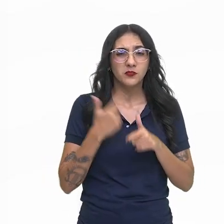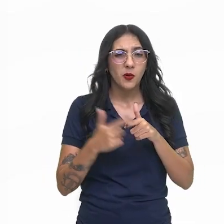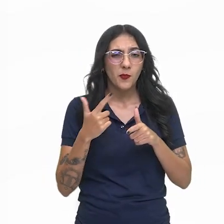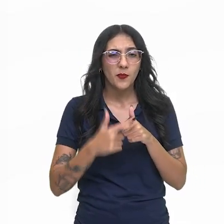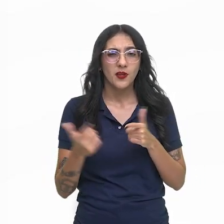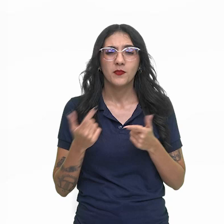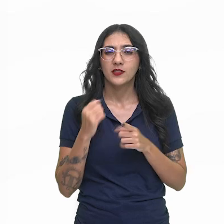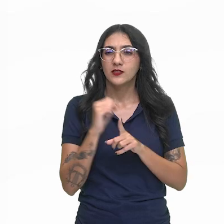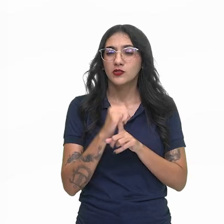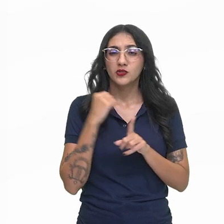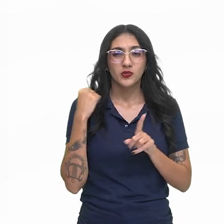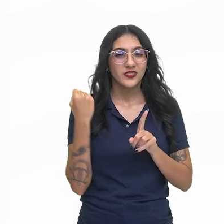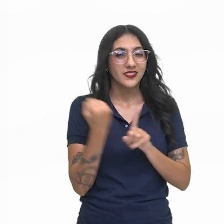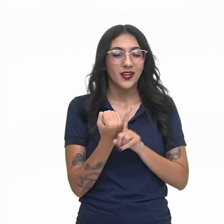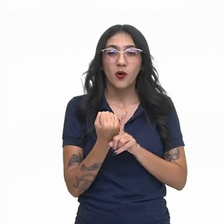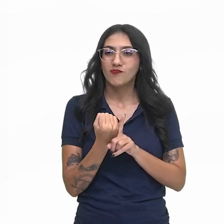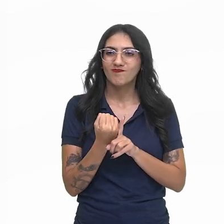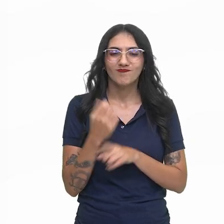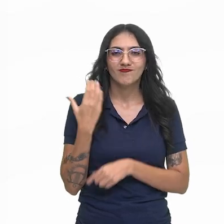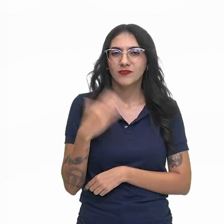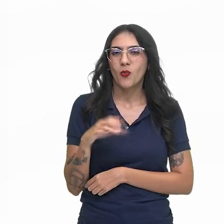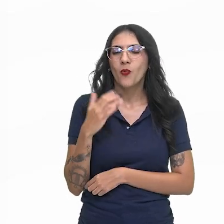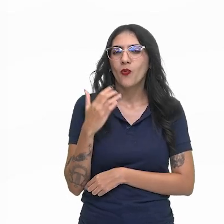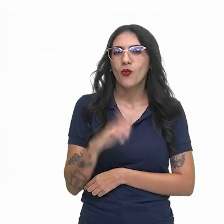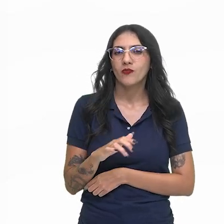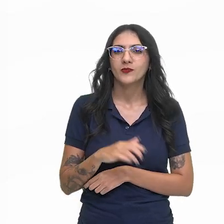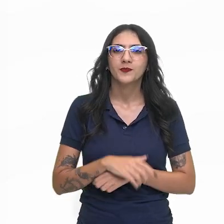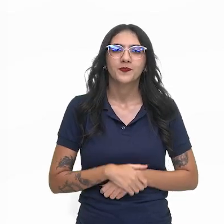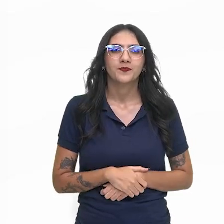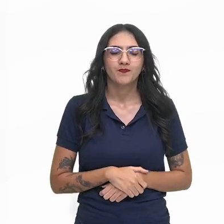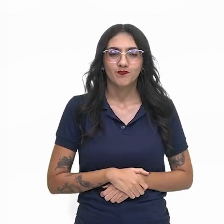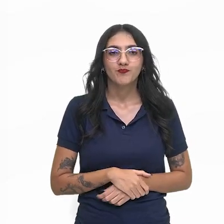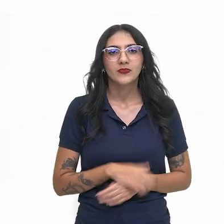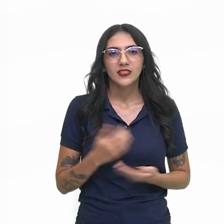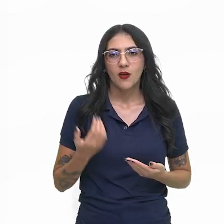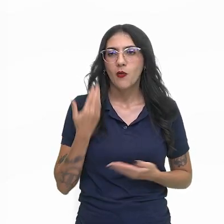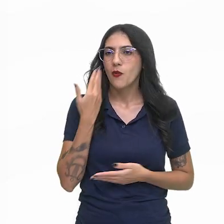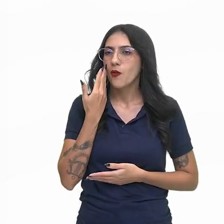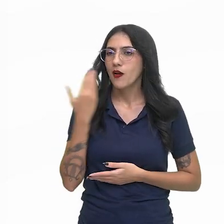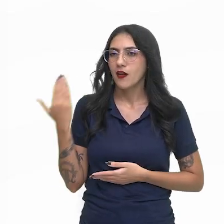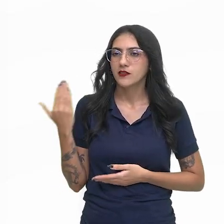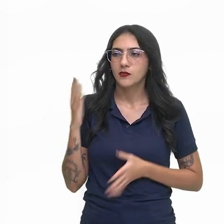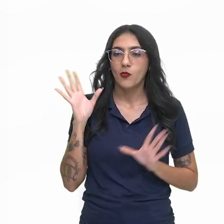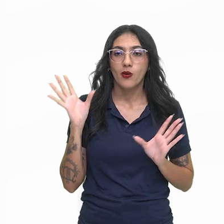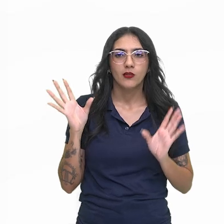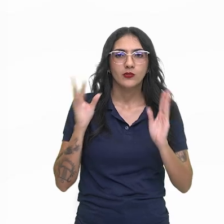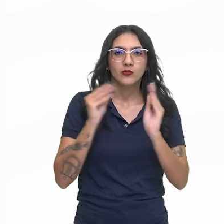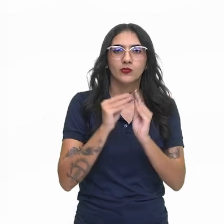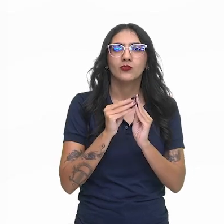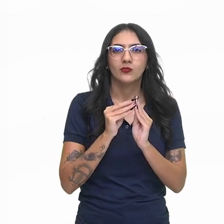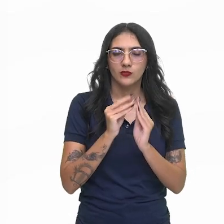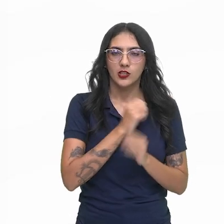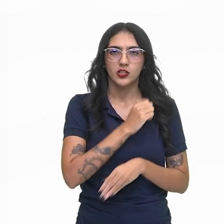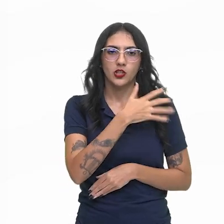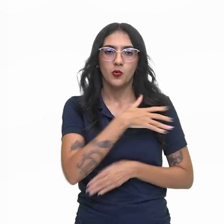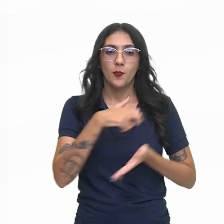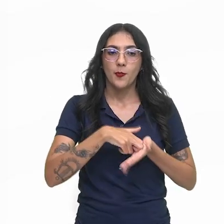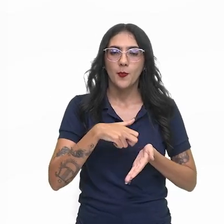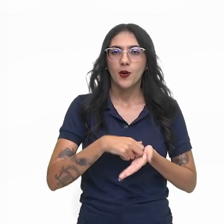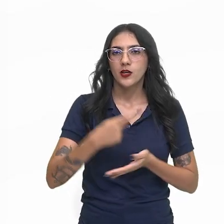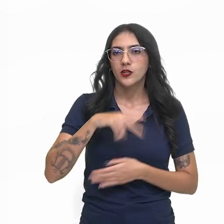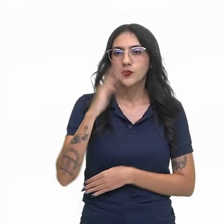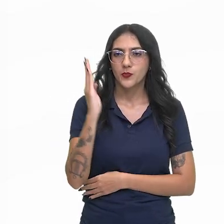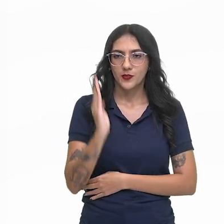cada vez maior, tá? Então temos aí como resultado da ditadura brasileira. Falando